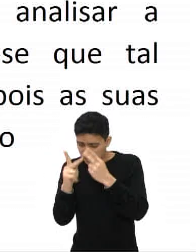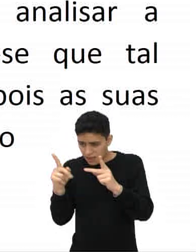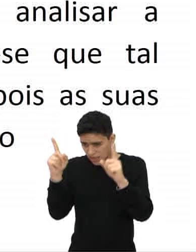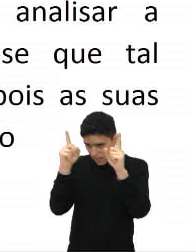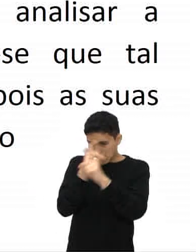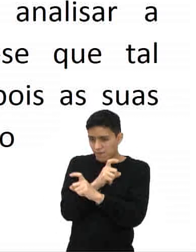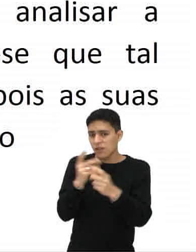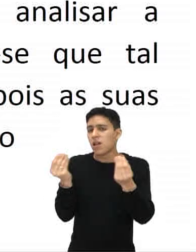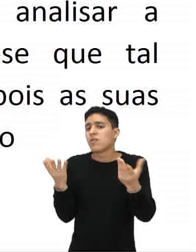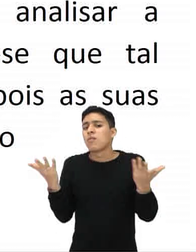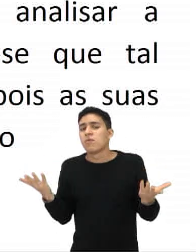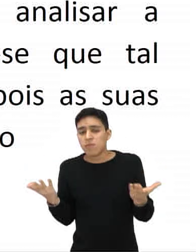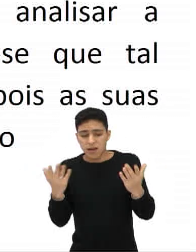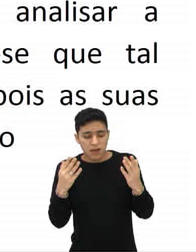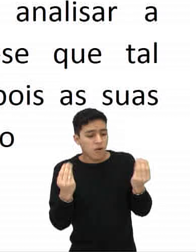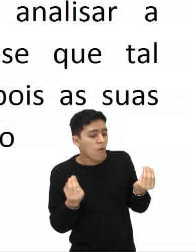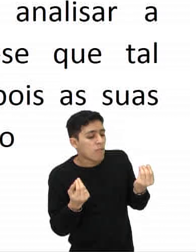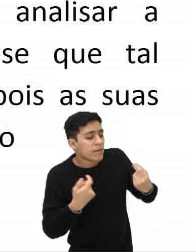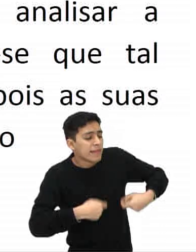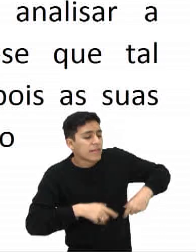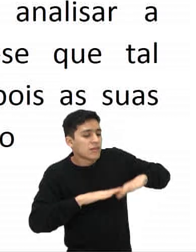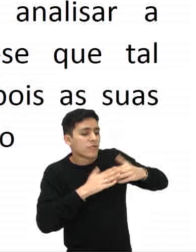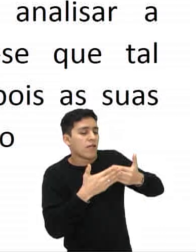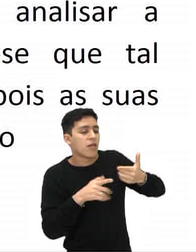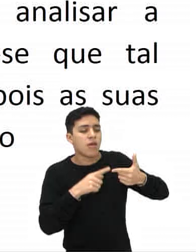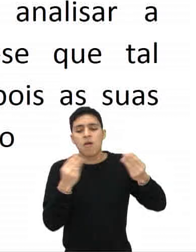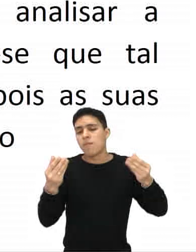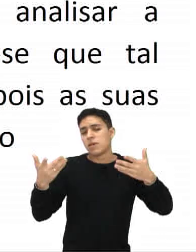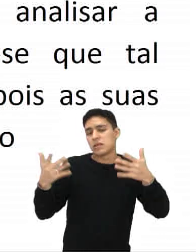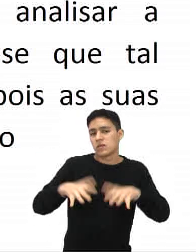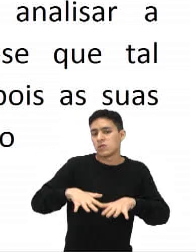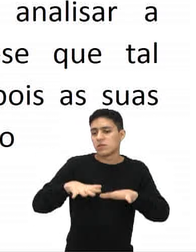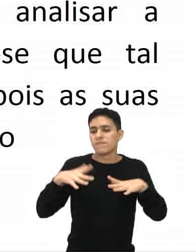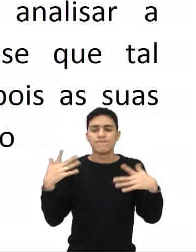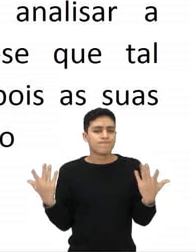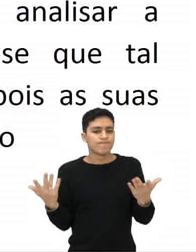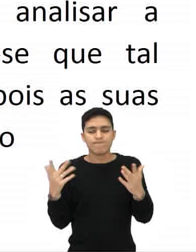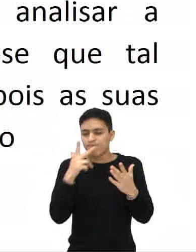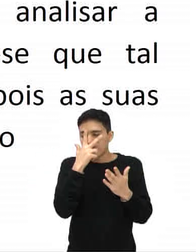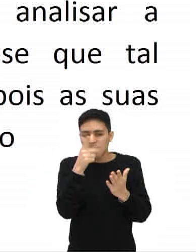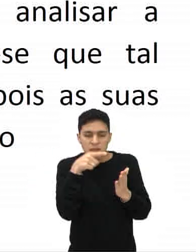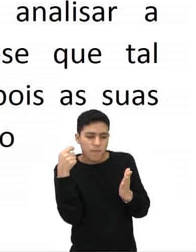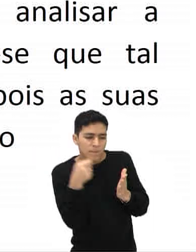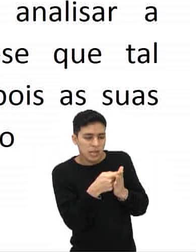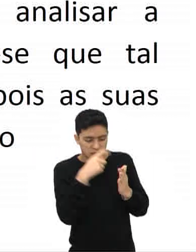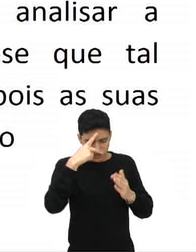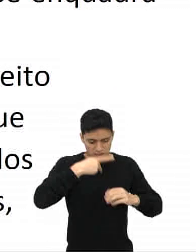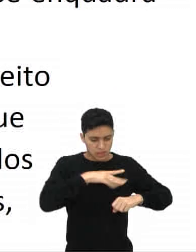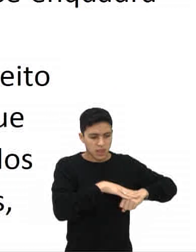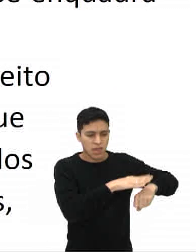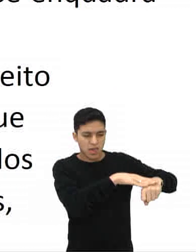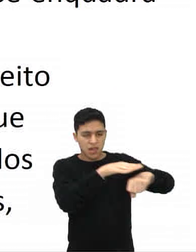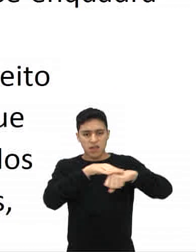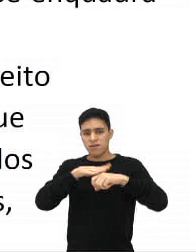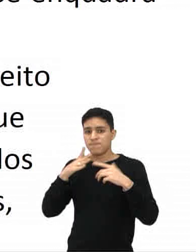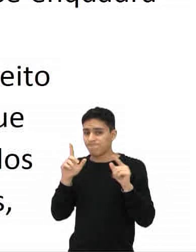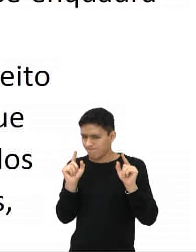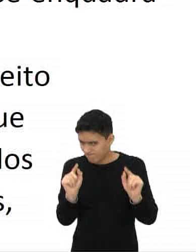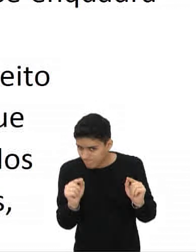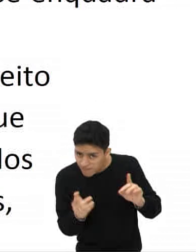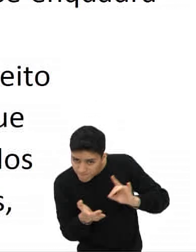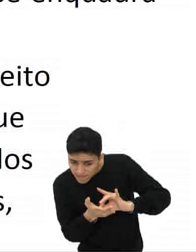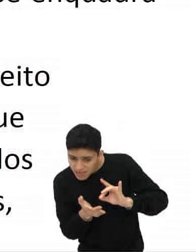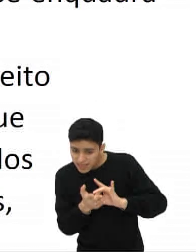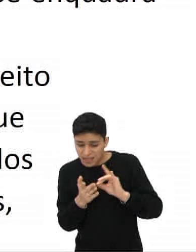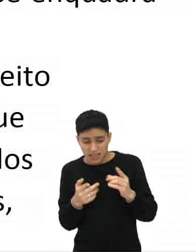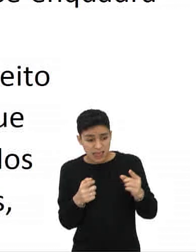necessidades escolares e a sua inclusão social são tidas como uma obrigação pessoal, sendo que